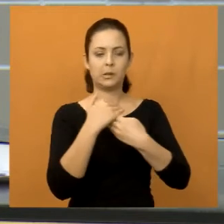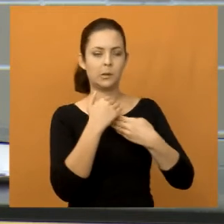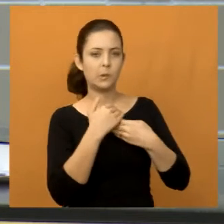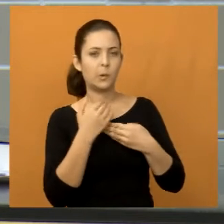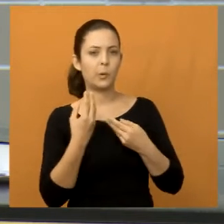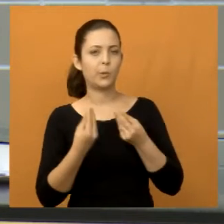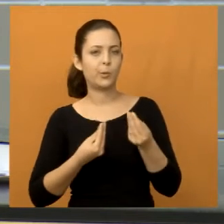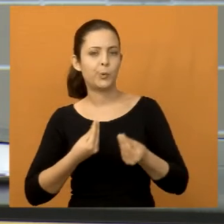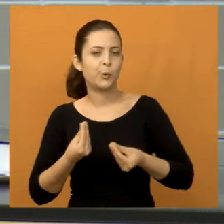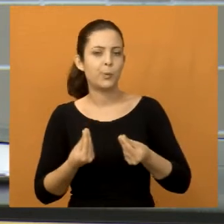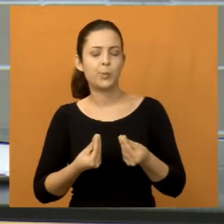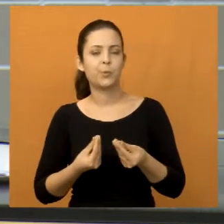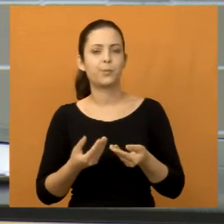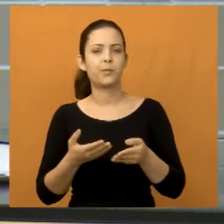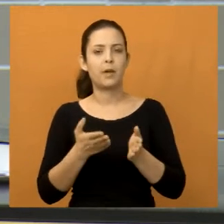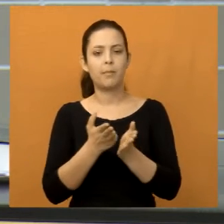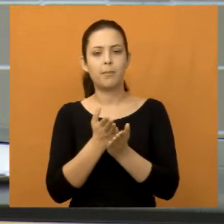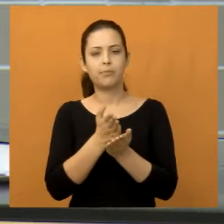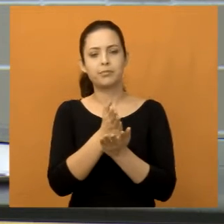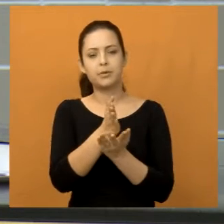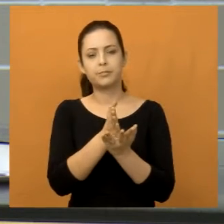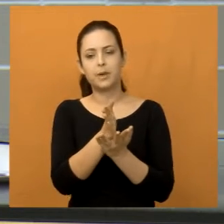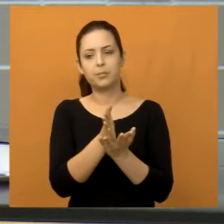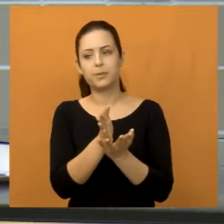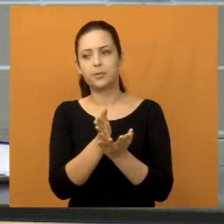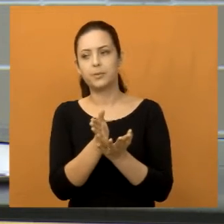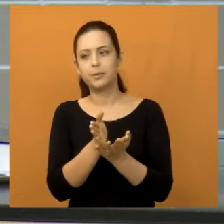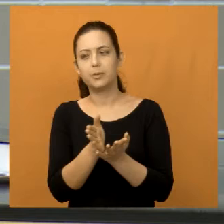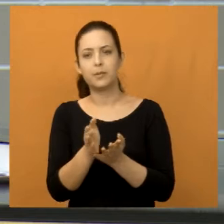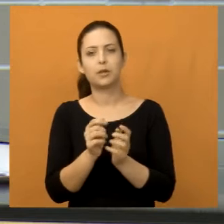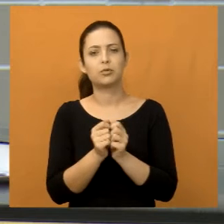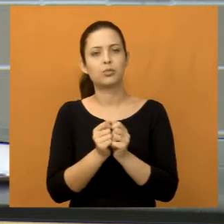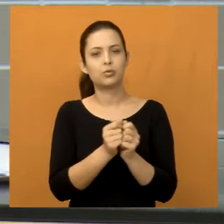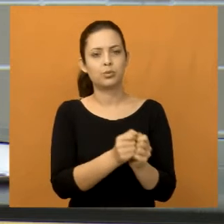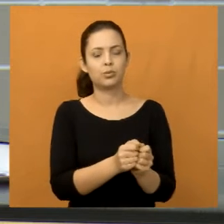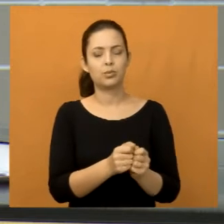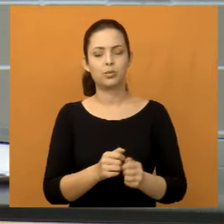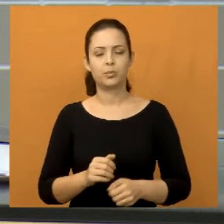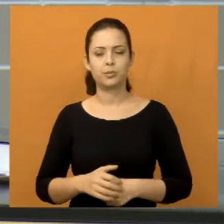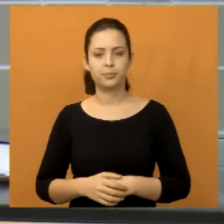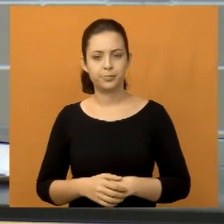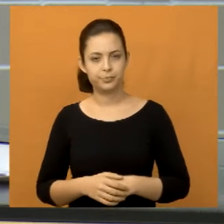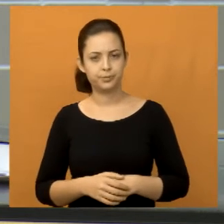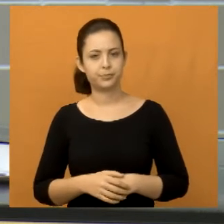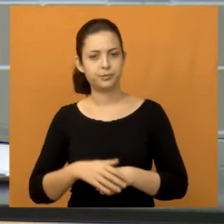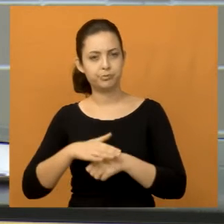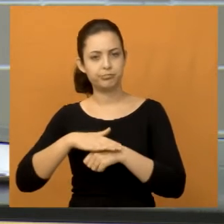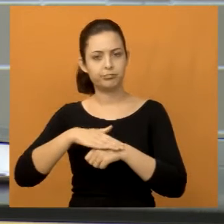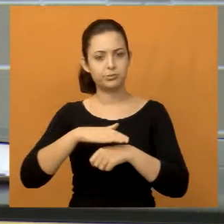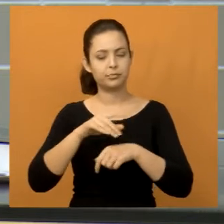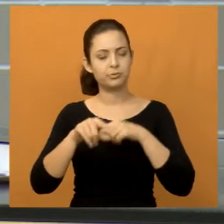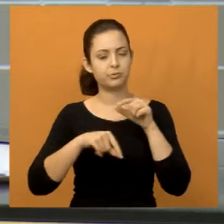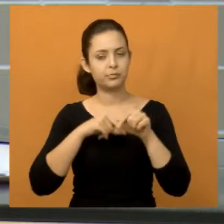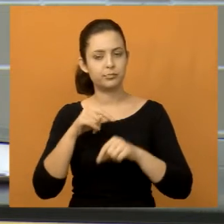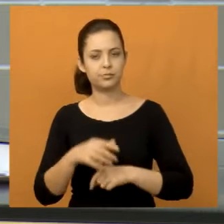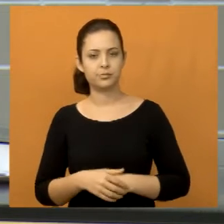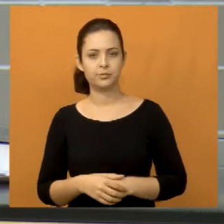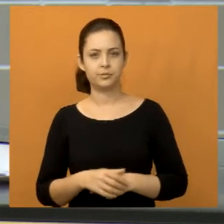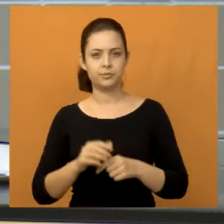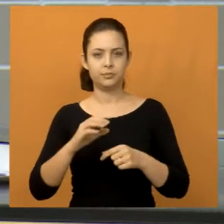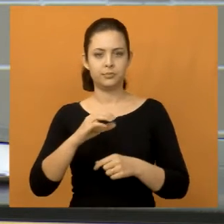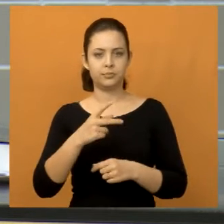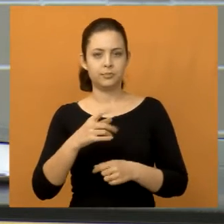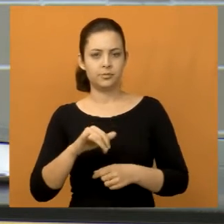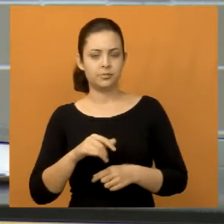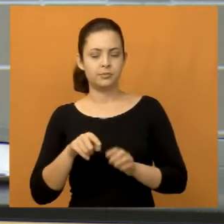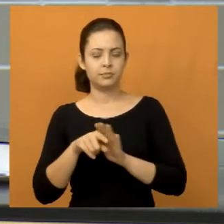direcionando, em vários sentidos, ele também esteve junto conosco na realização dessa